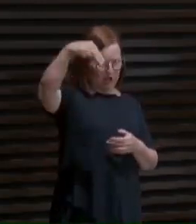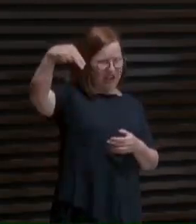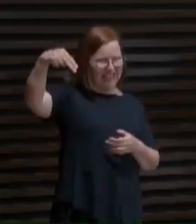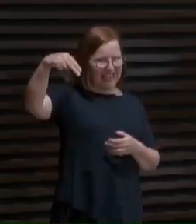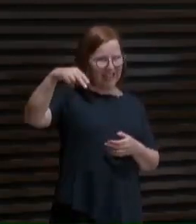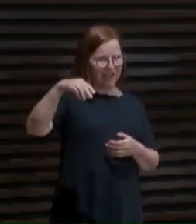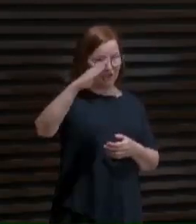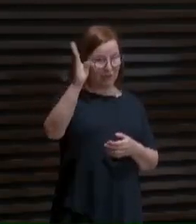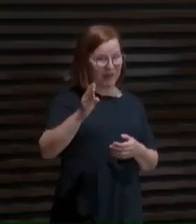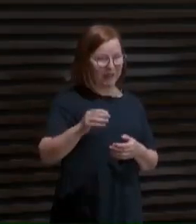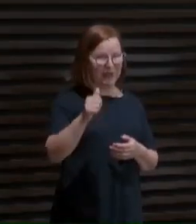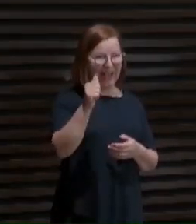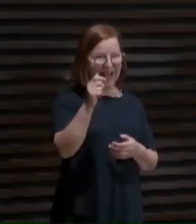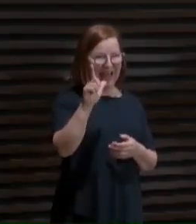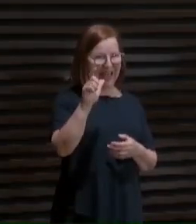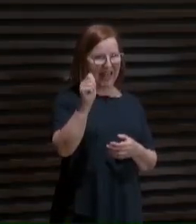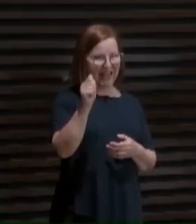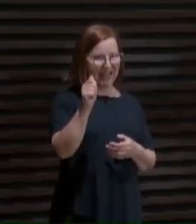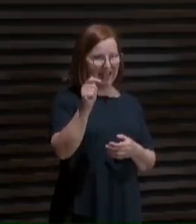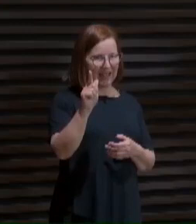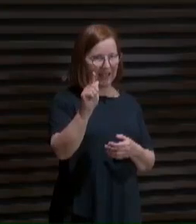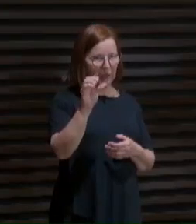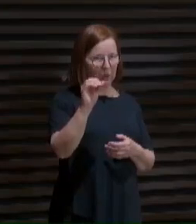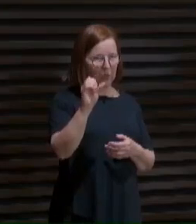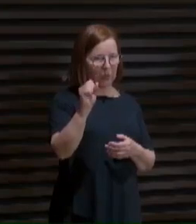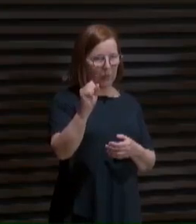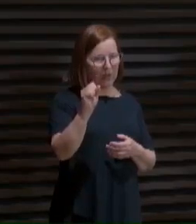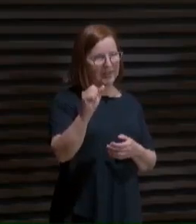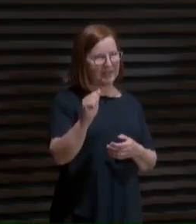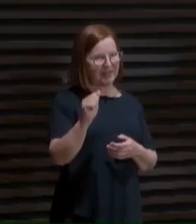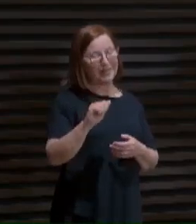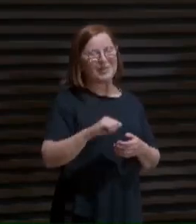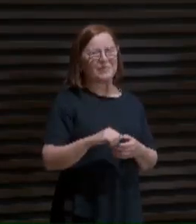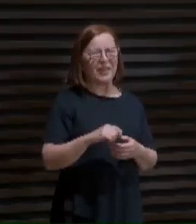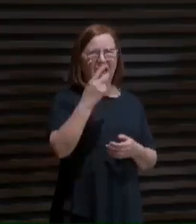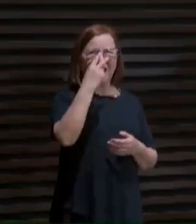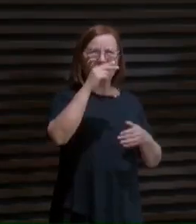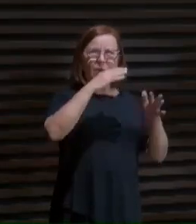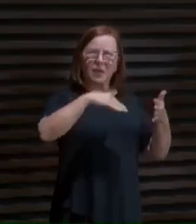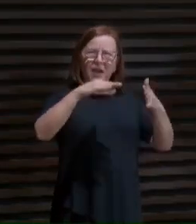maravilhoso lá em Alagoas. E de repente você vê o mar, ele vai,